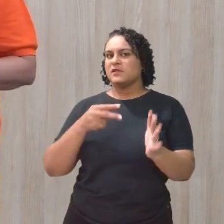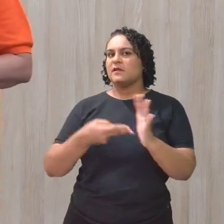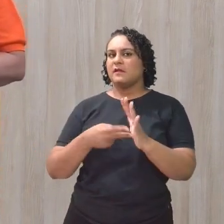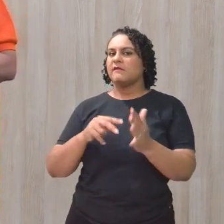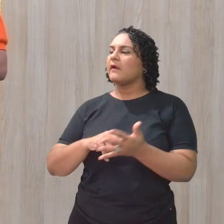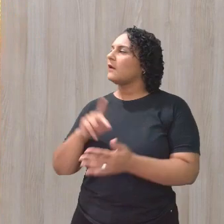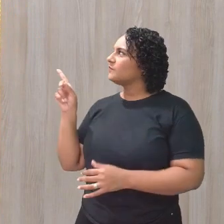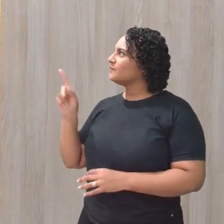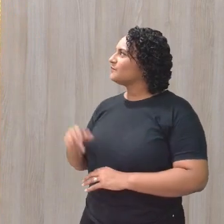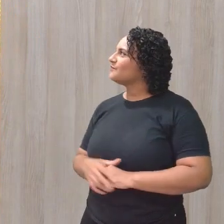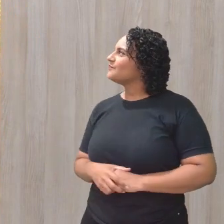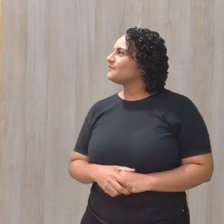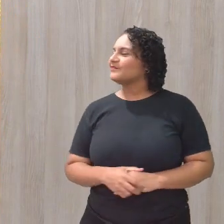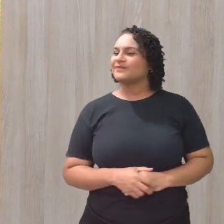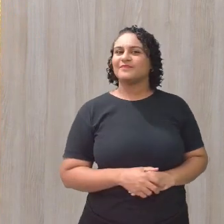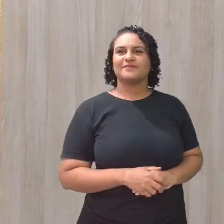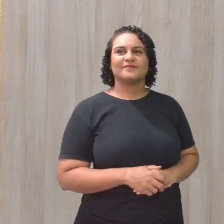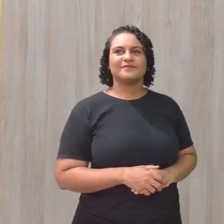vocês.